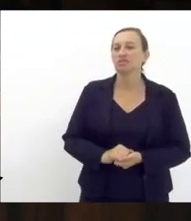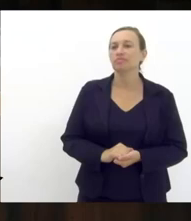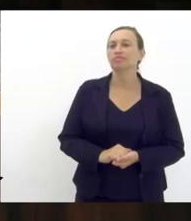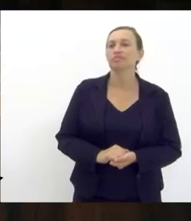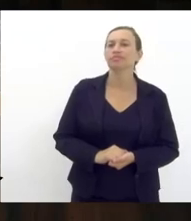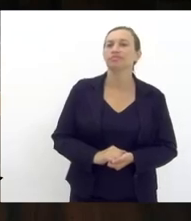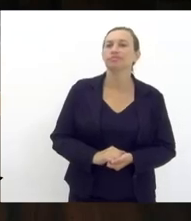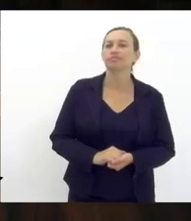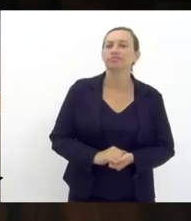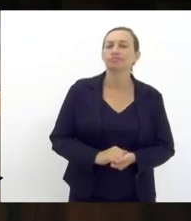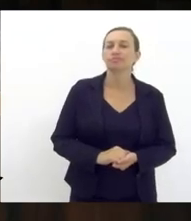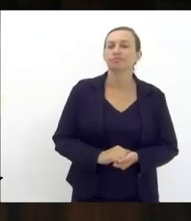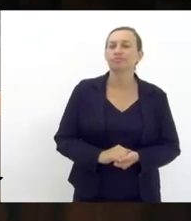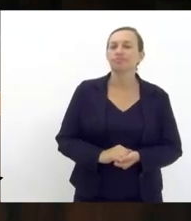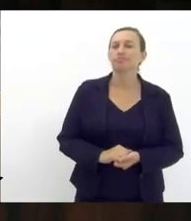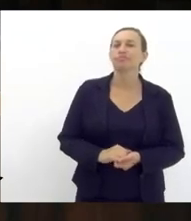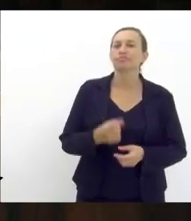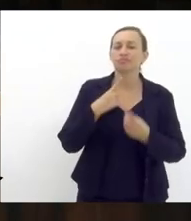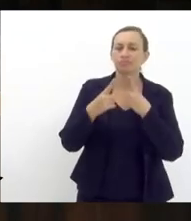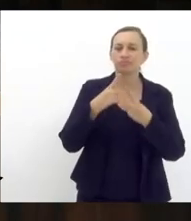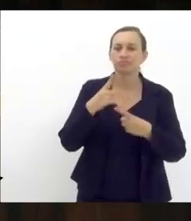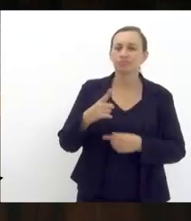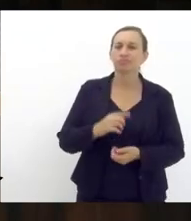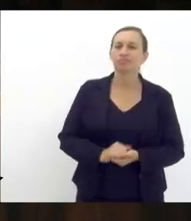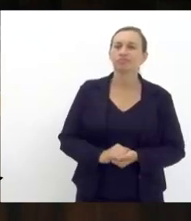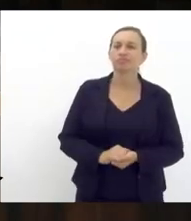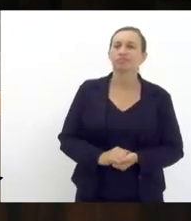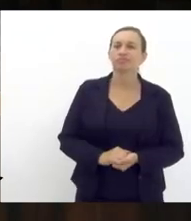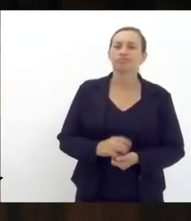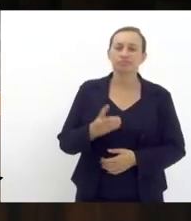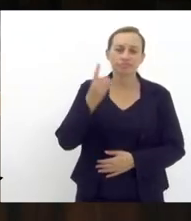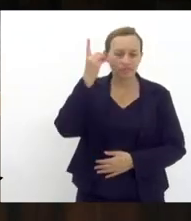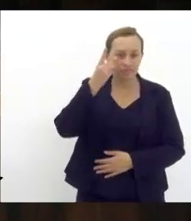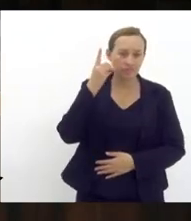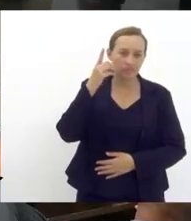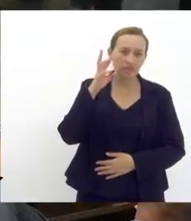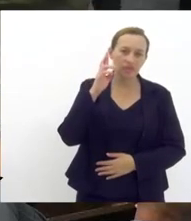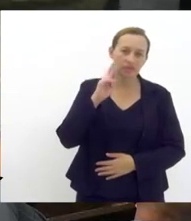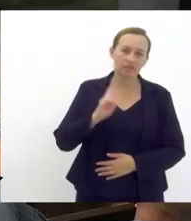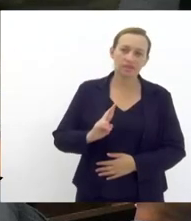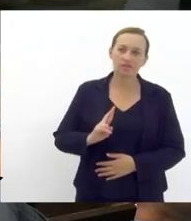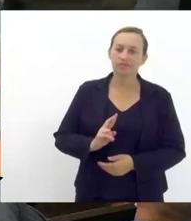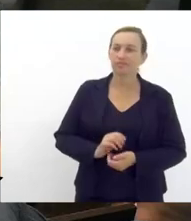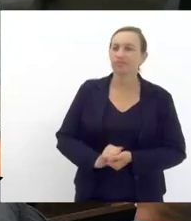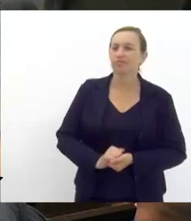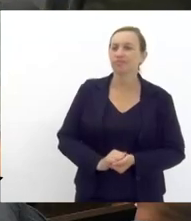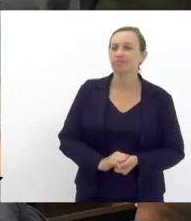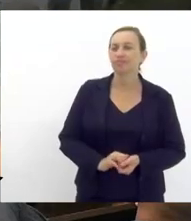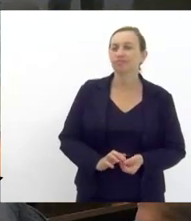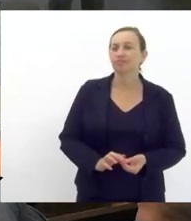obrigado para discutir Nossa nove deputada Renata Souza